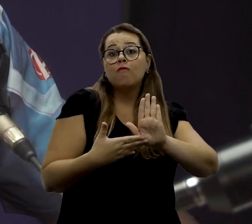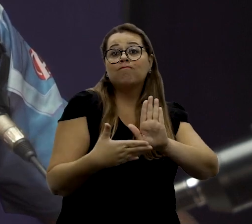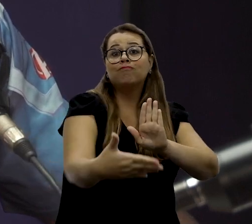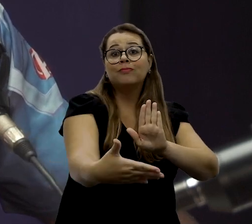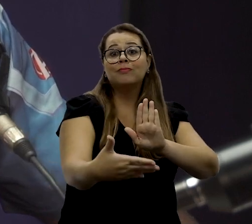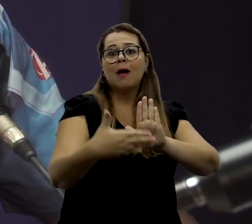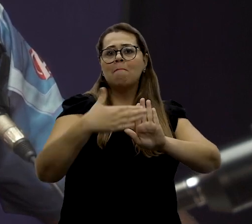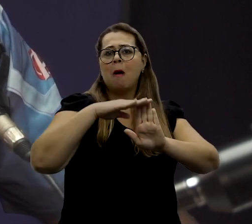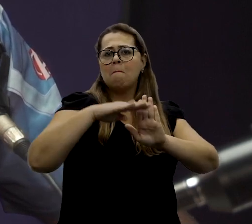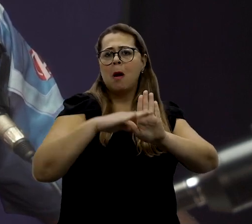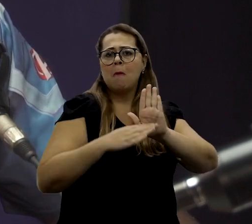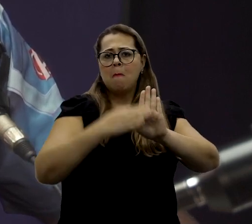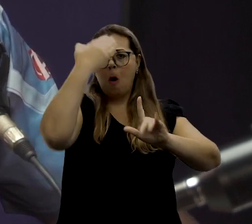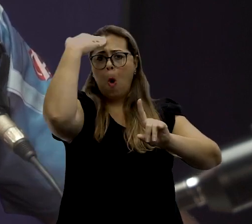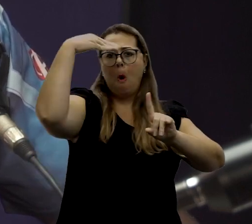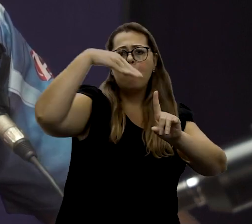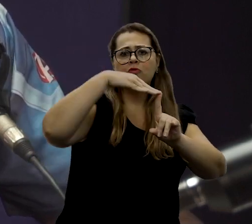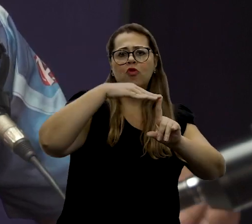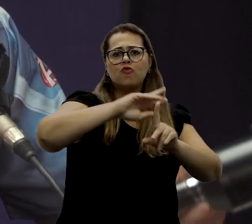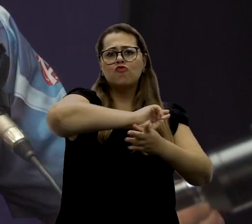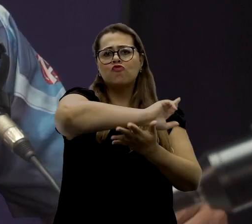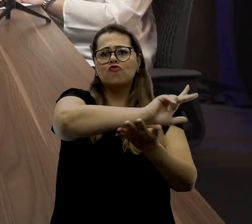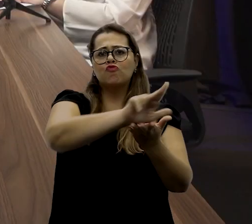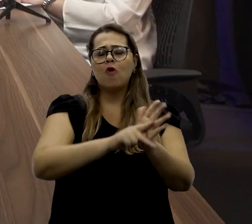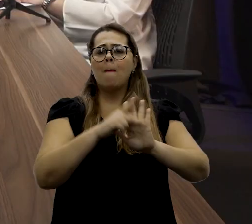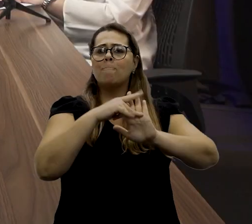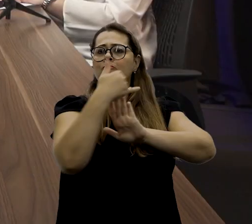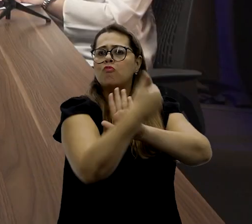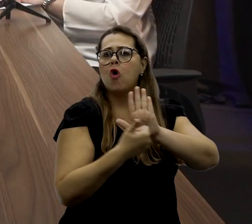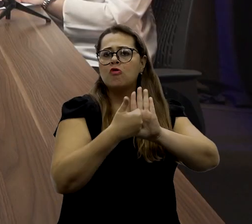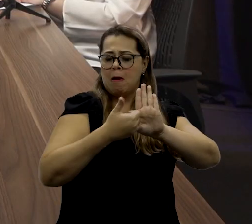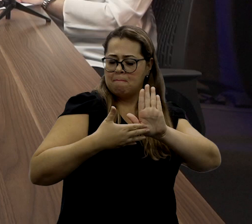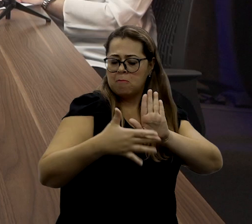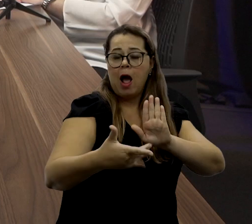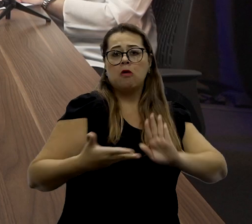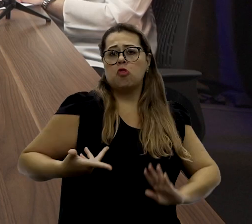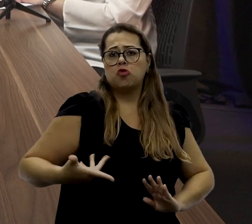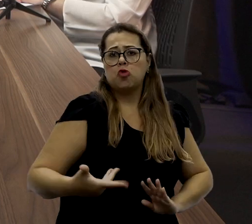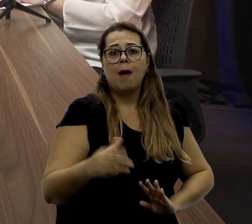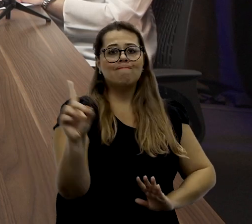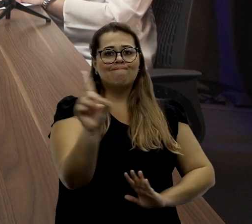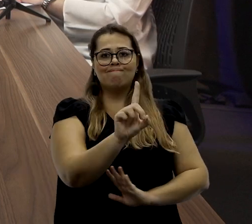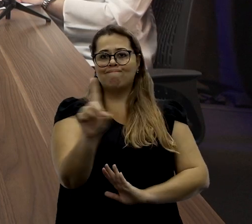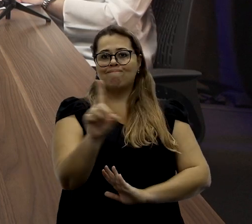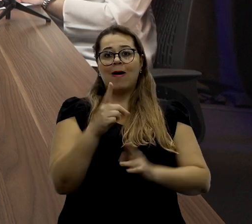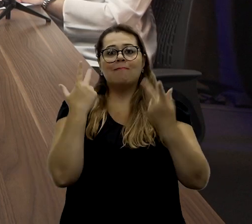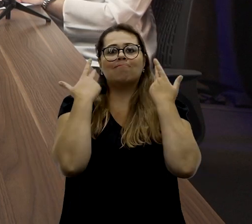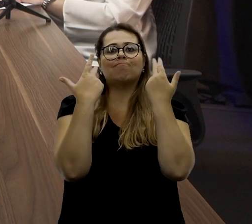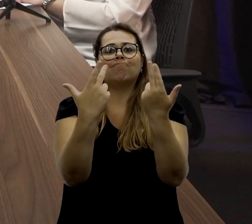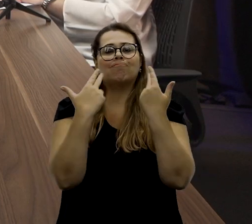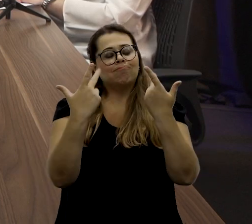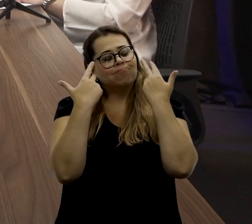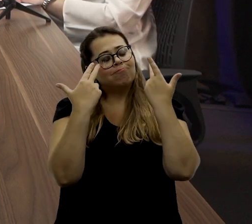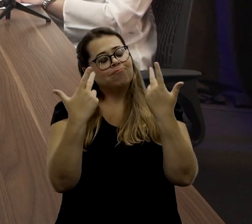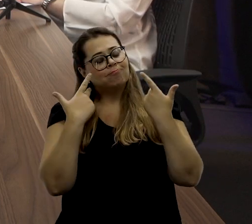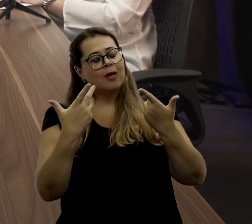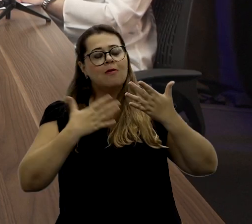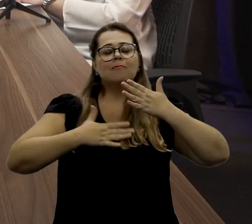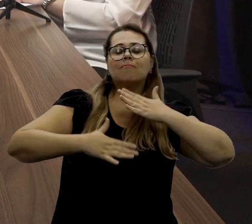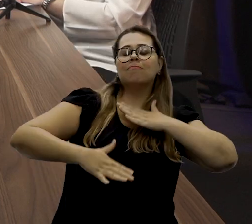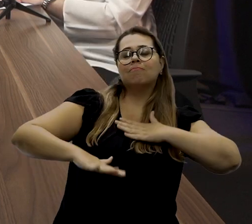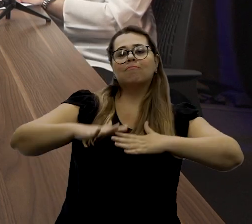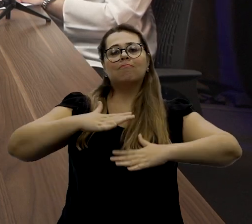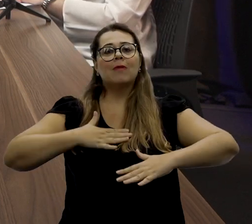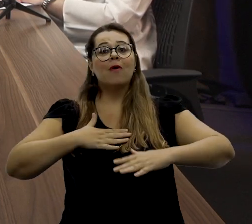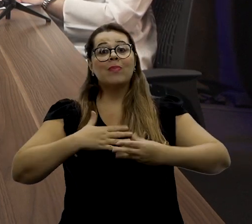o ano fazendo planos, projetos, sem acelerar, respirar e ter a tranquilidade que você é o